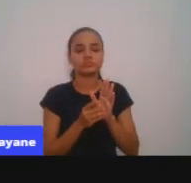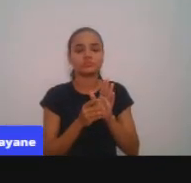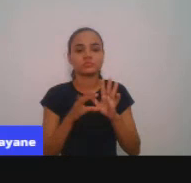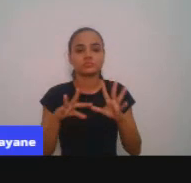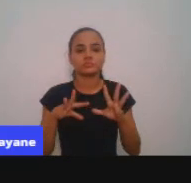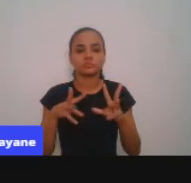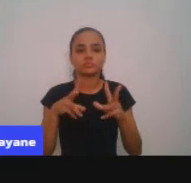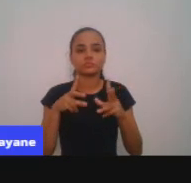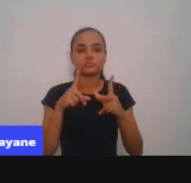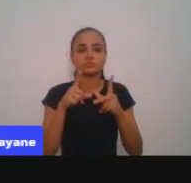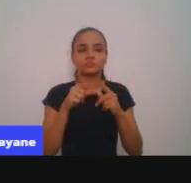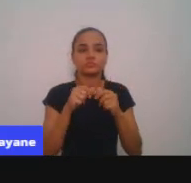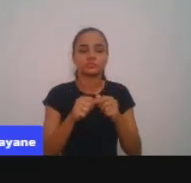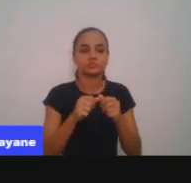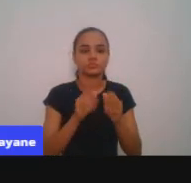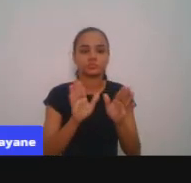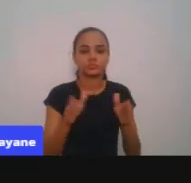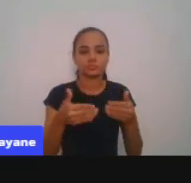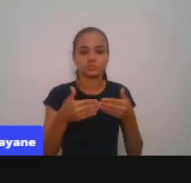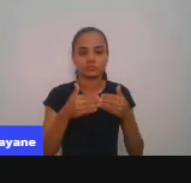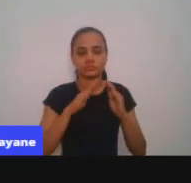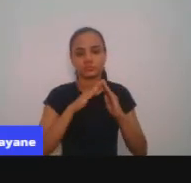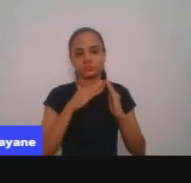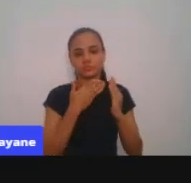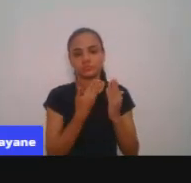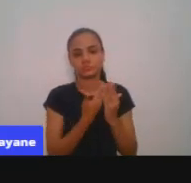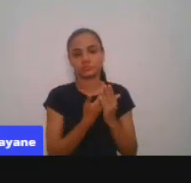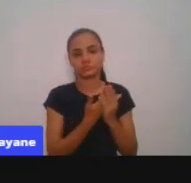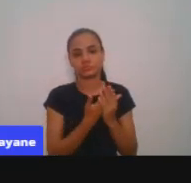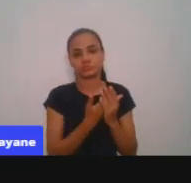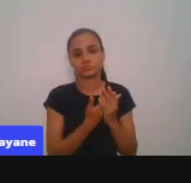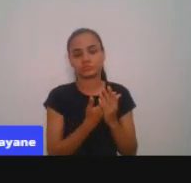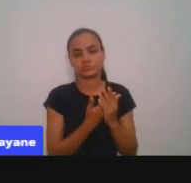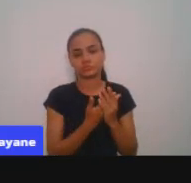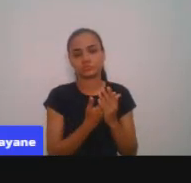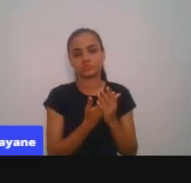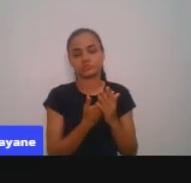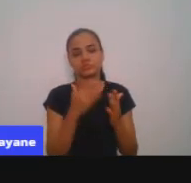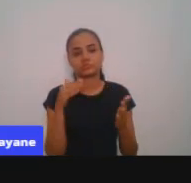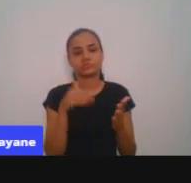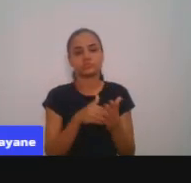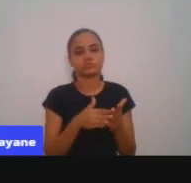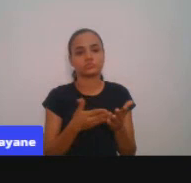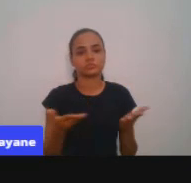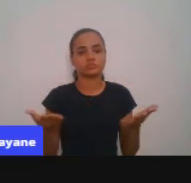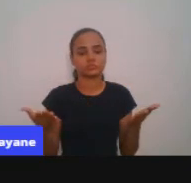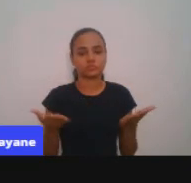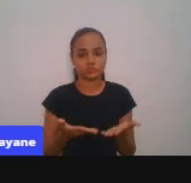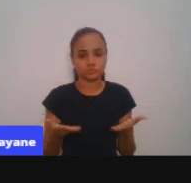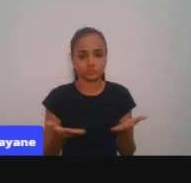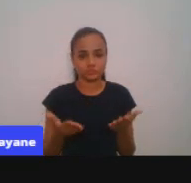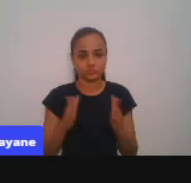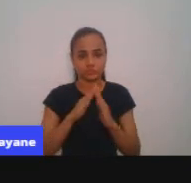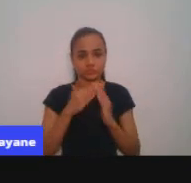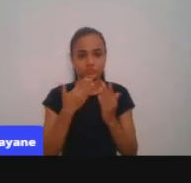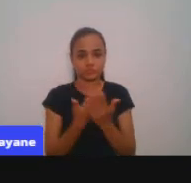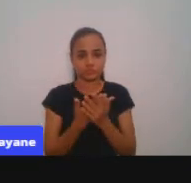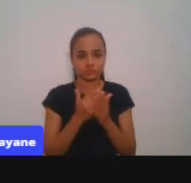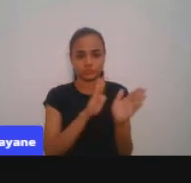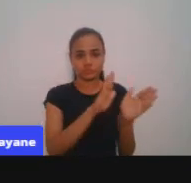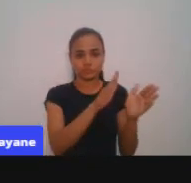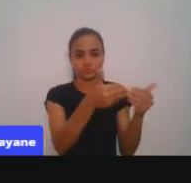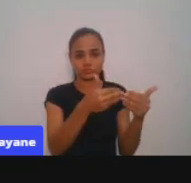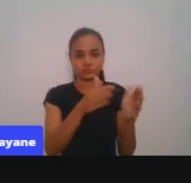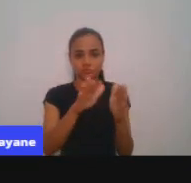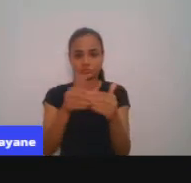no caso da educação, até hoje, as nossas escolas estão fechadas para que as crianças possam ter esse